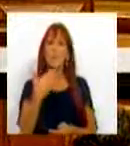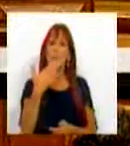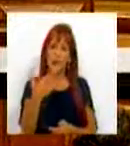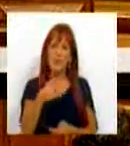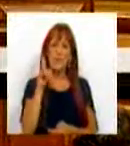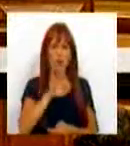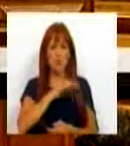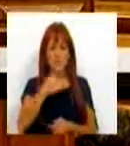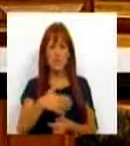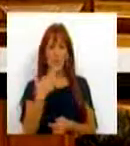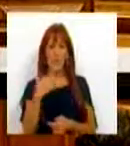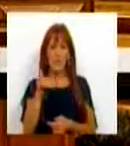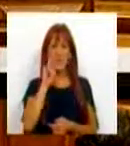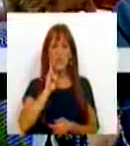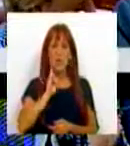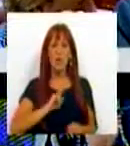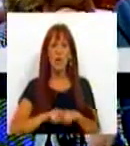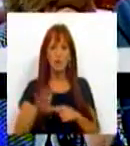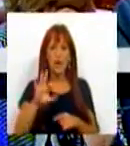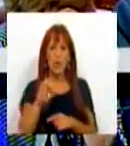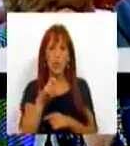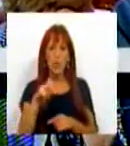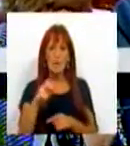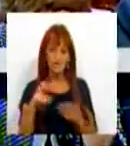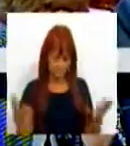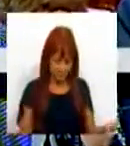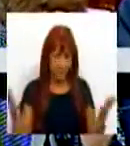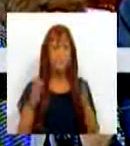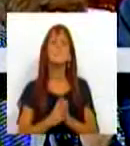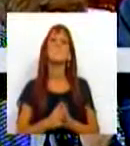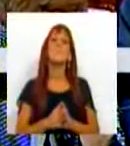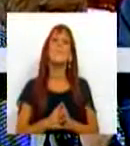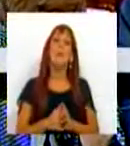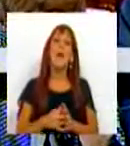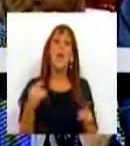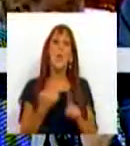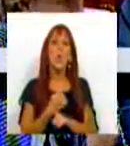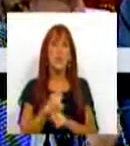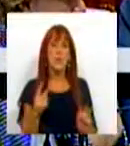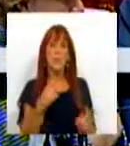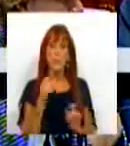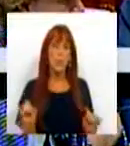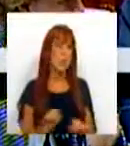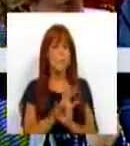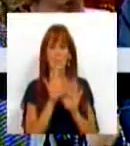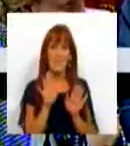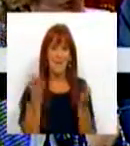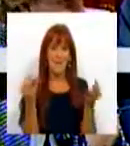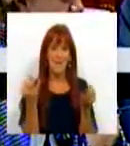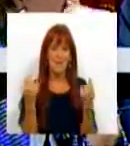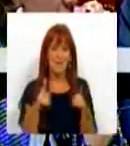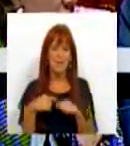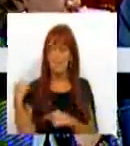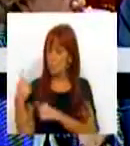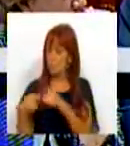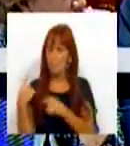obrigado, Sr. Presidente. Muito obrigado, Sra. Deputada Heloísa Apolónia. Há uma coisa que, aliás, muito evidente ao